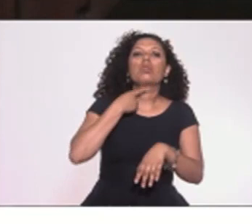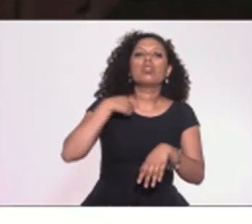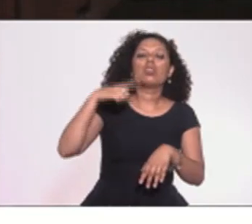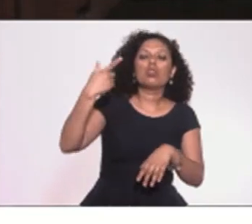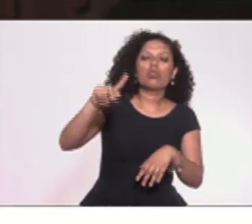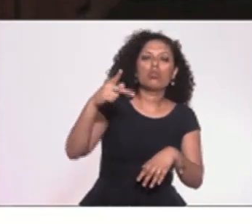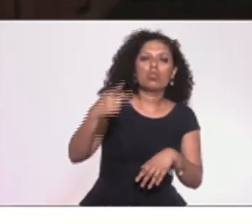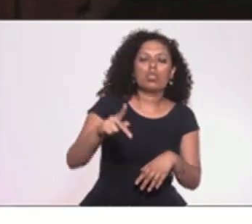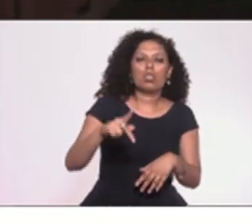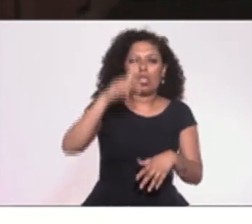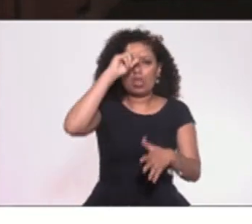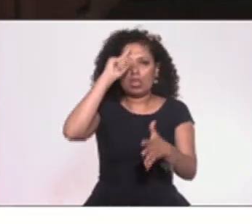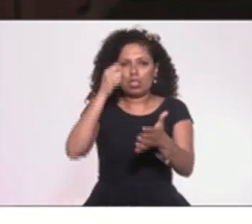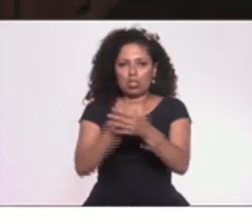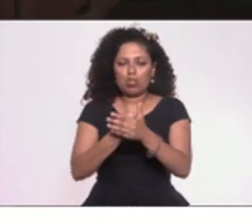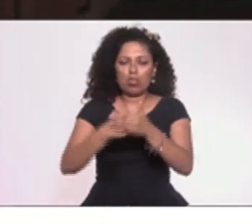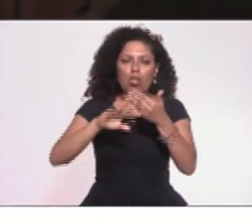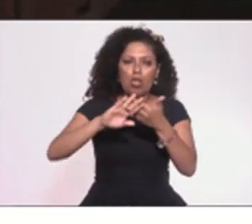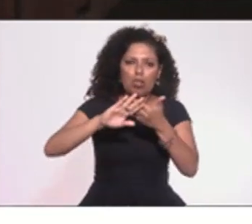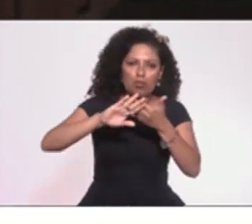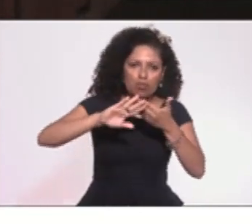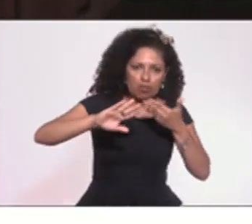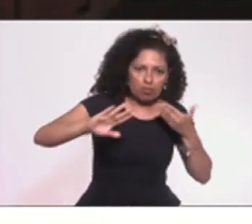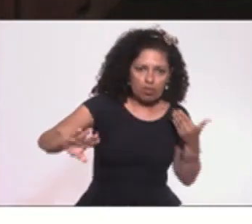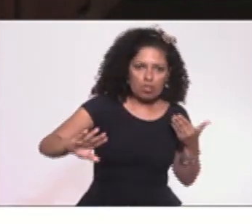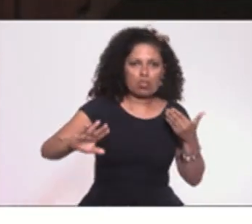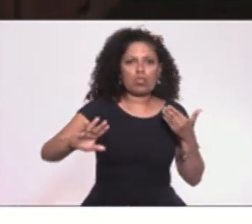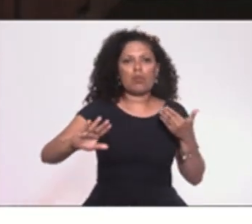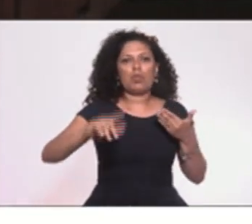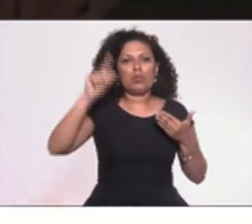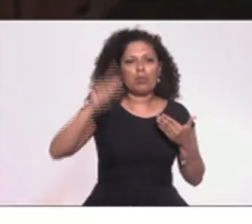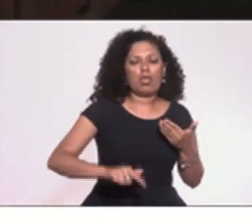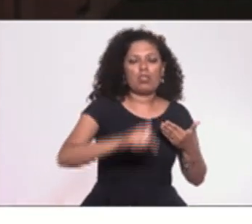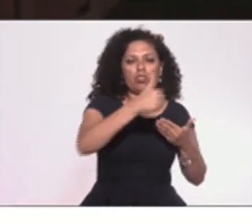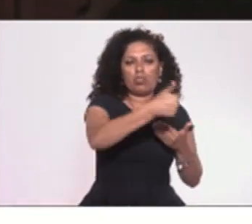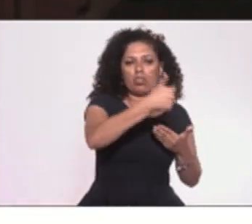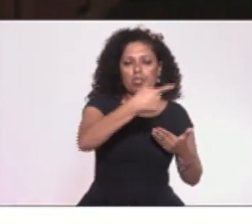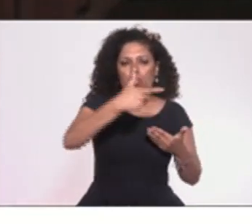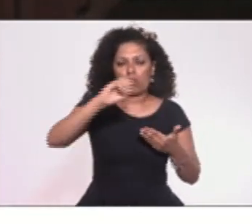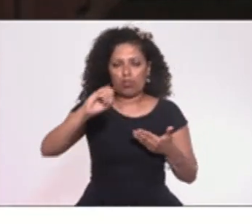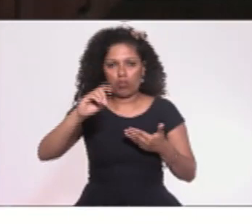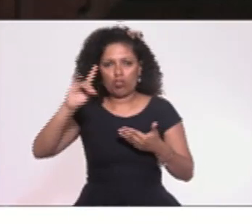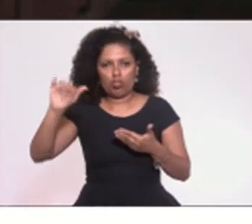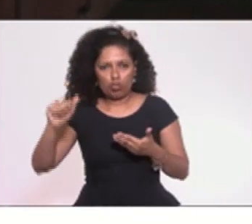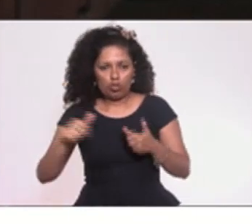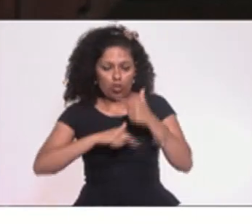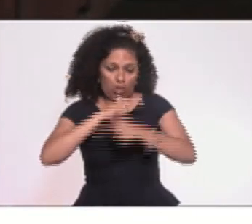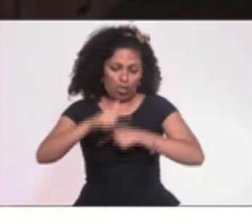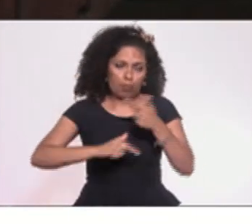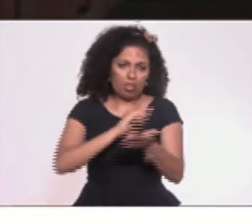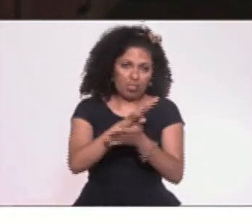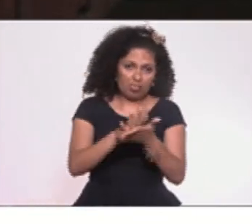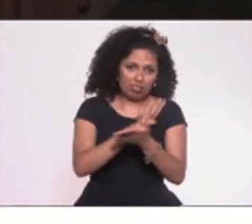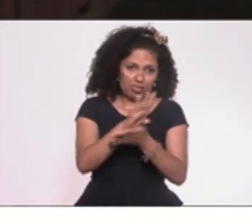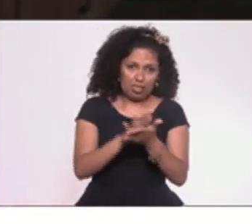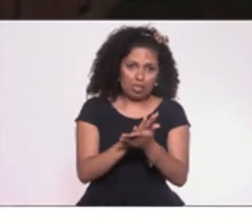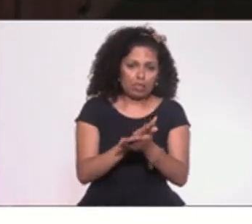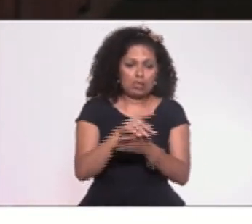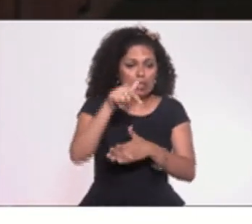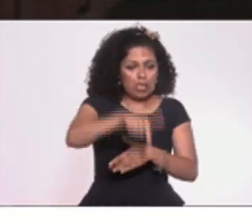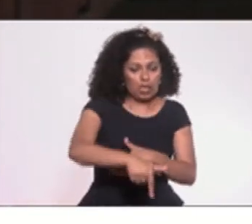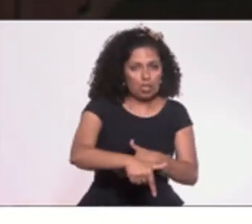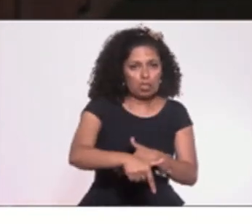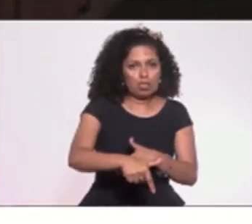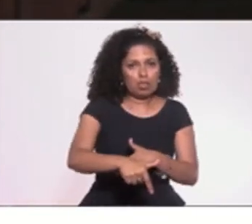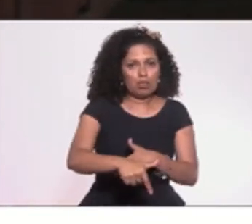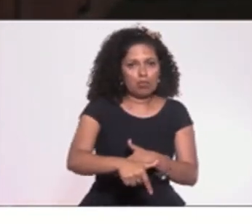neste caso o afastamento não ultrapasse 120 dias por sessão legislativa, não perderá